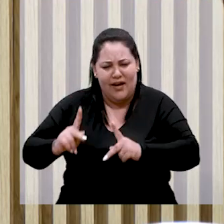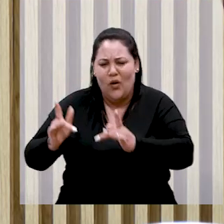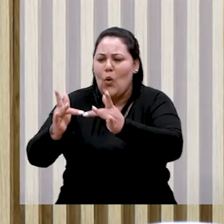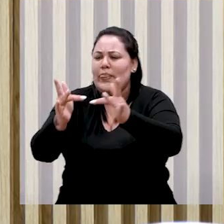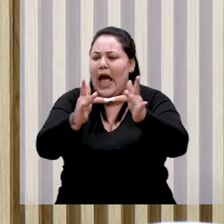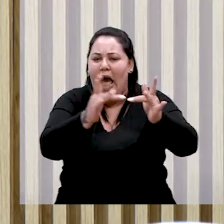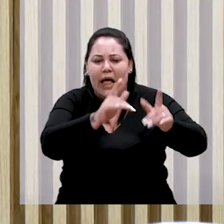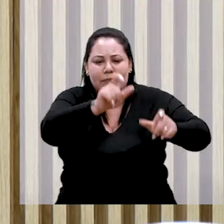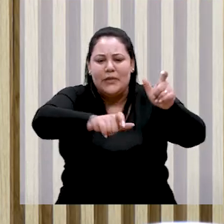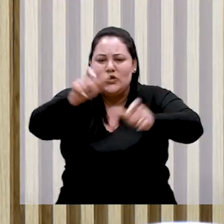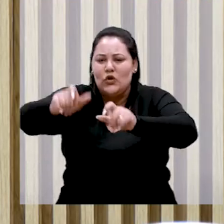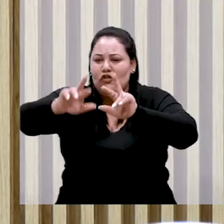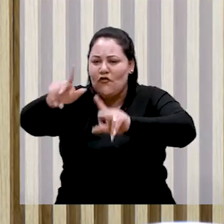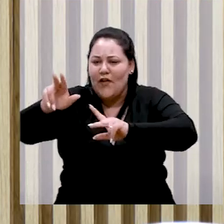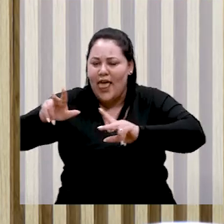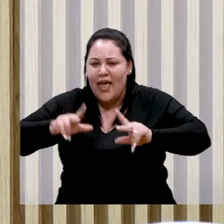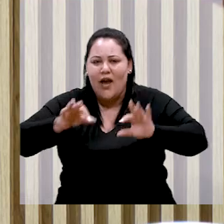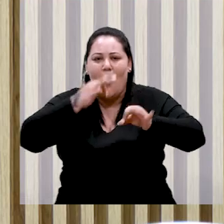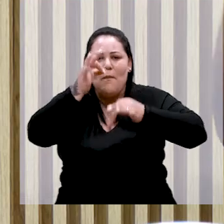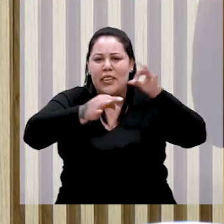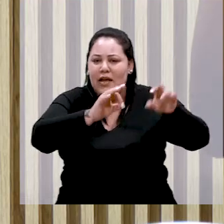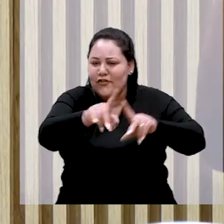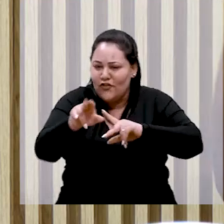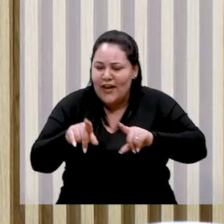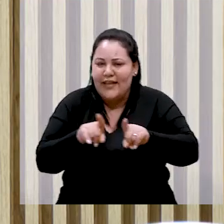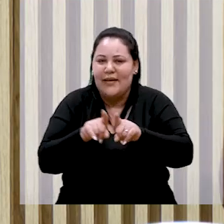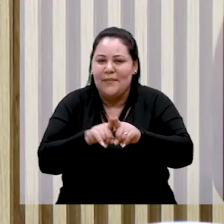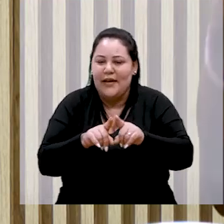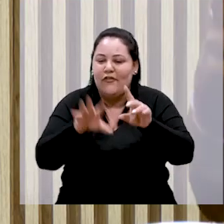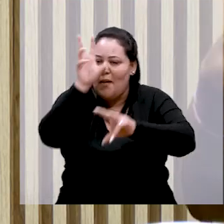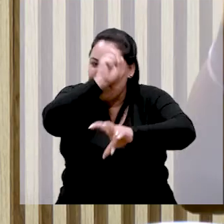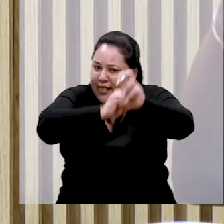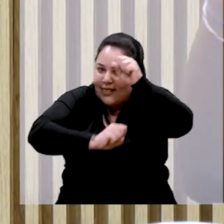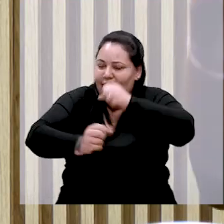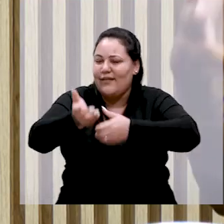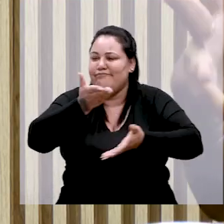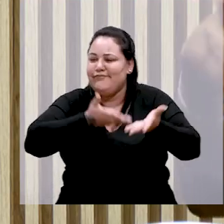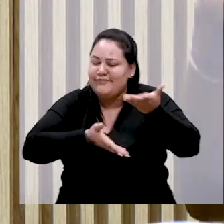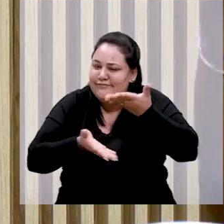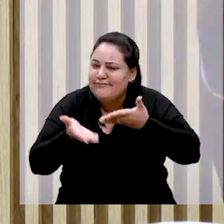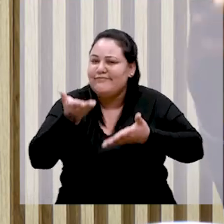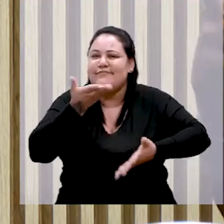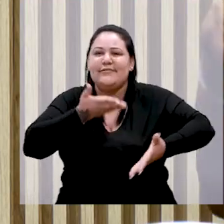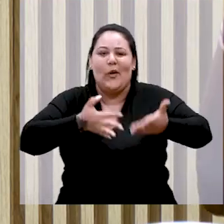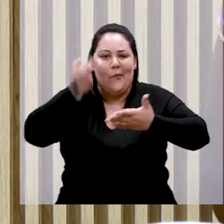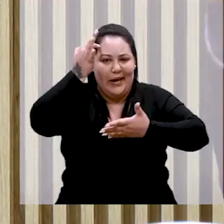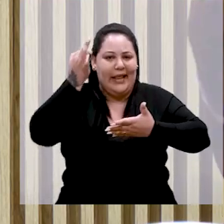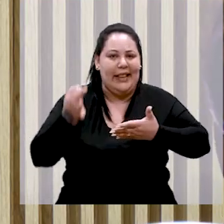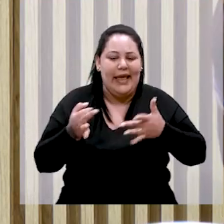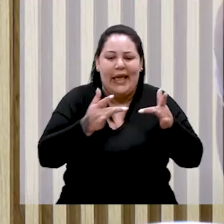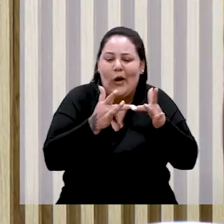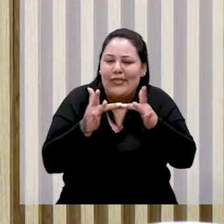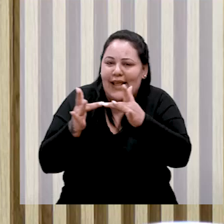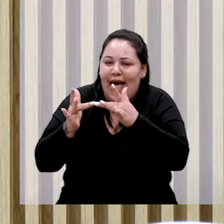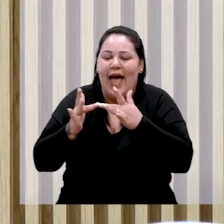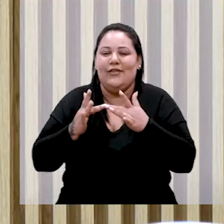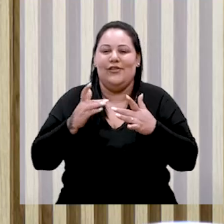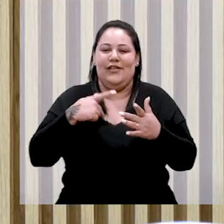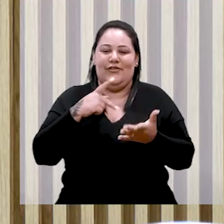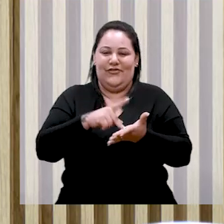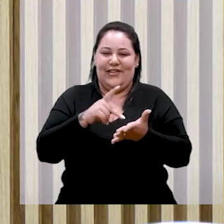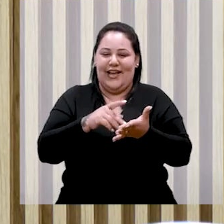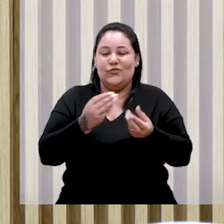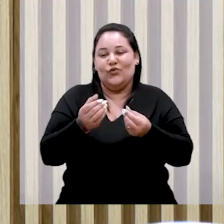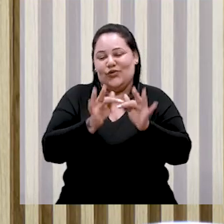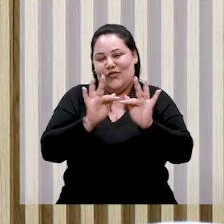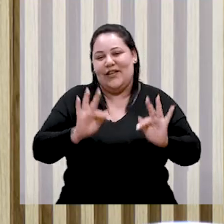pessoas diferentes, com ideias diferentes, que a gente vai aprender a lidar, articular, conversar, entender. Eu fico